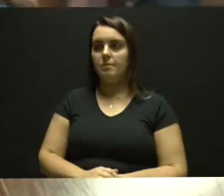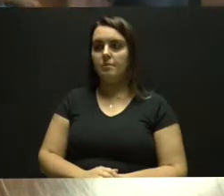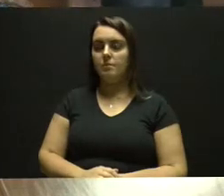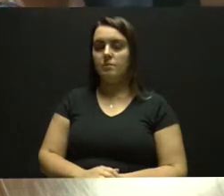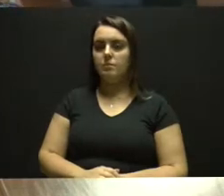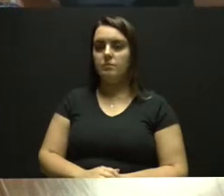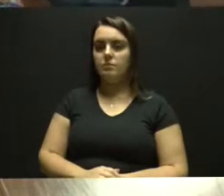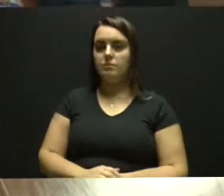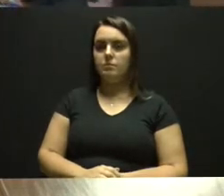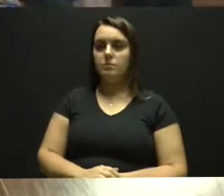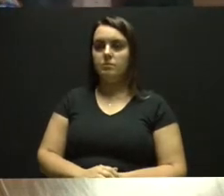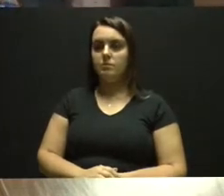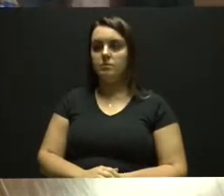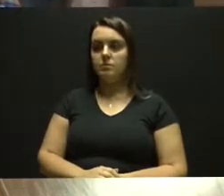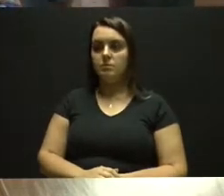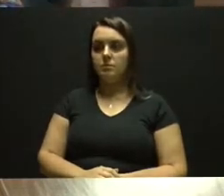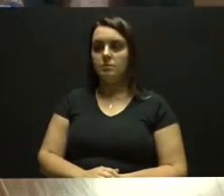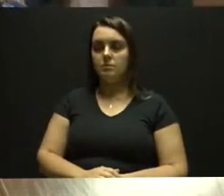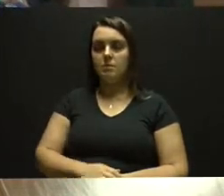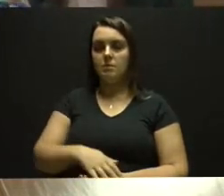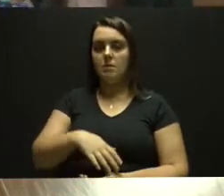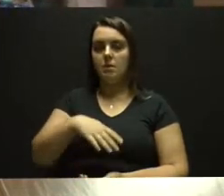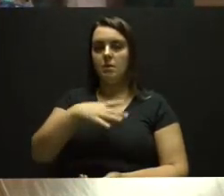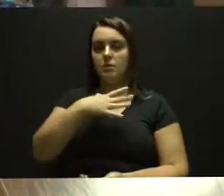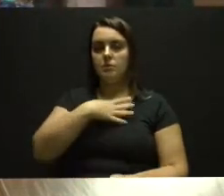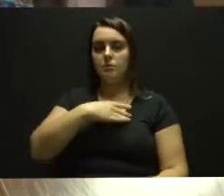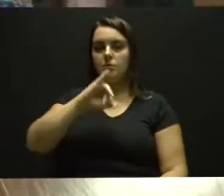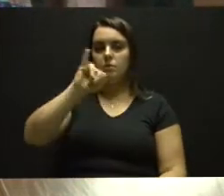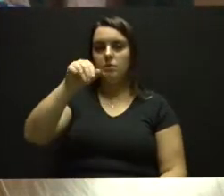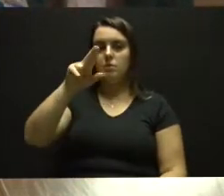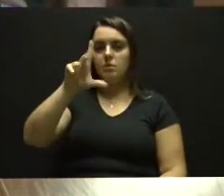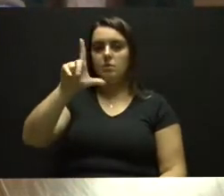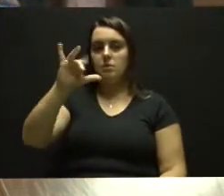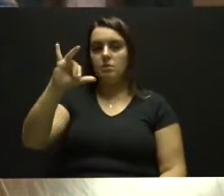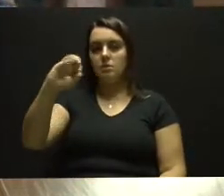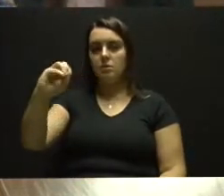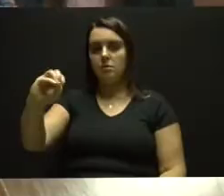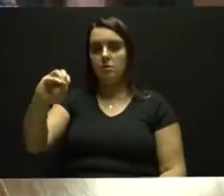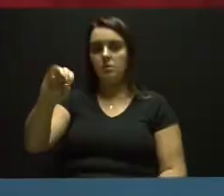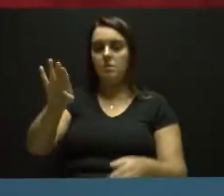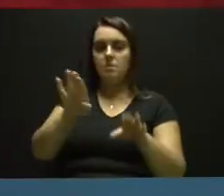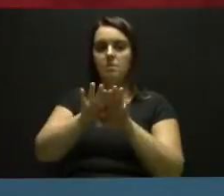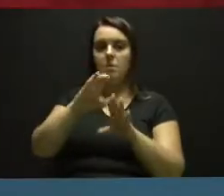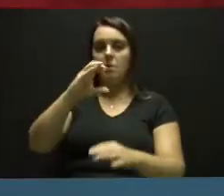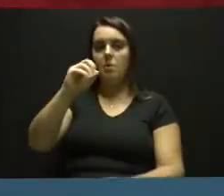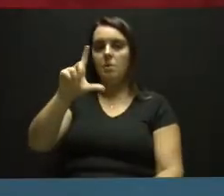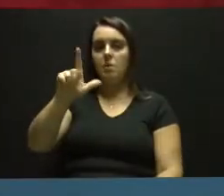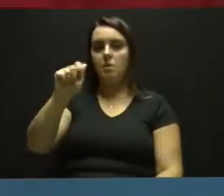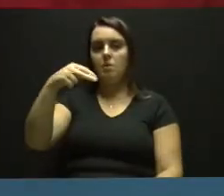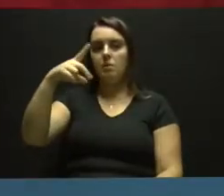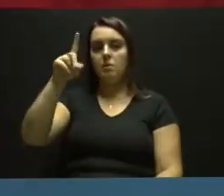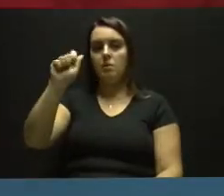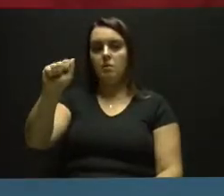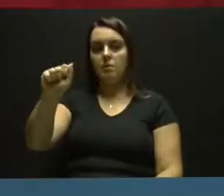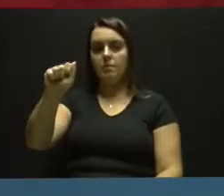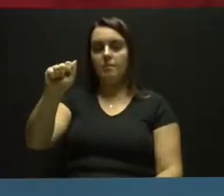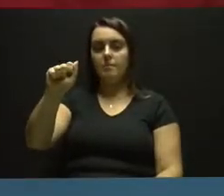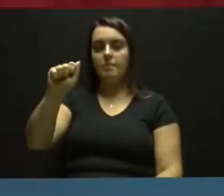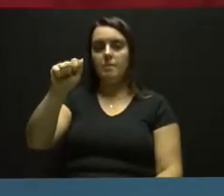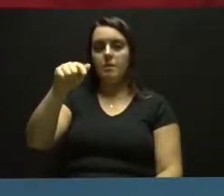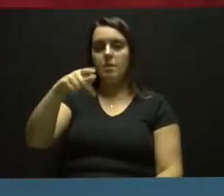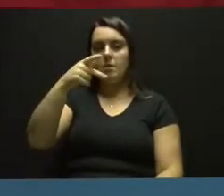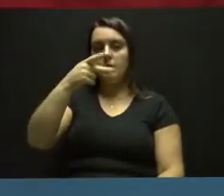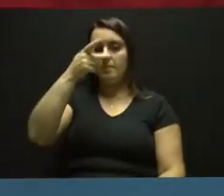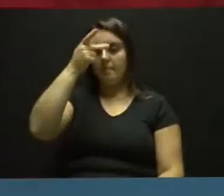filho de julho evangelista dos santos e holanda filipe santos o militante do movimento negro nasceu em